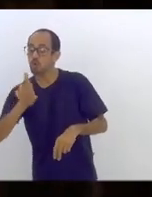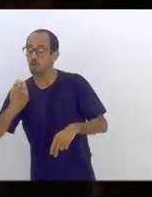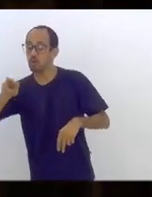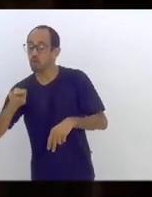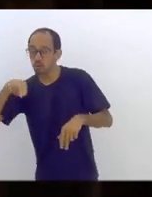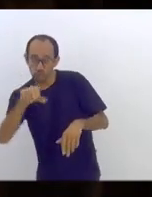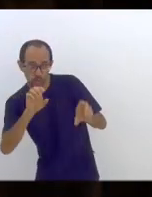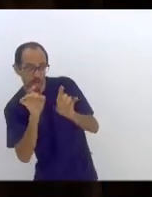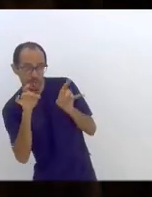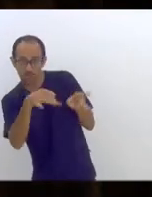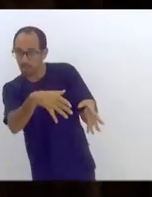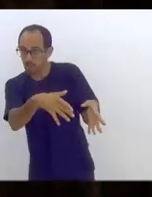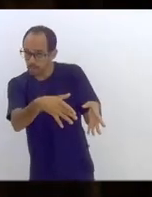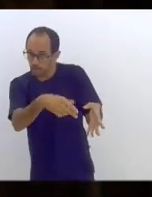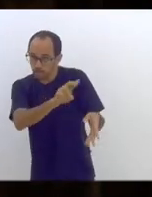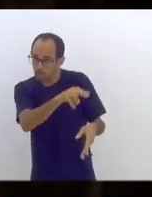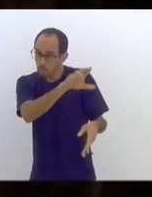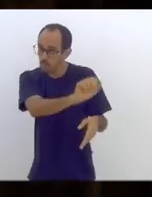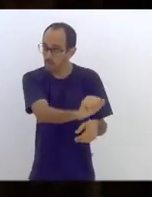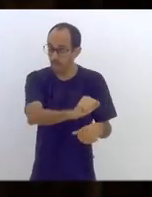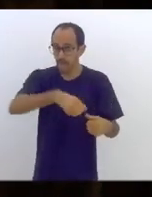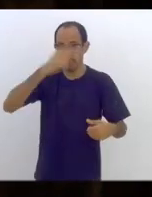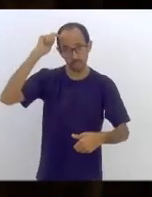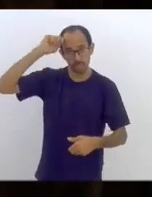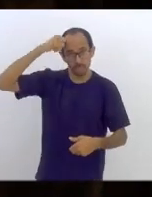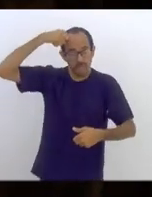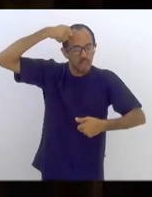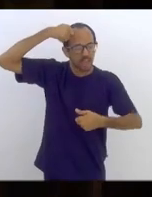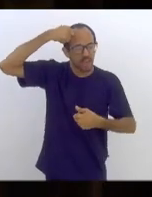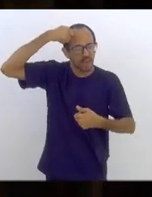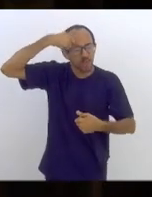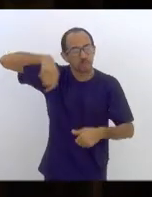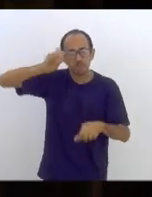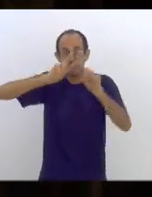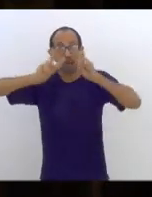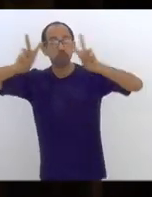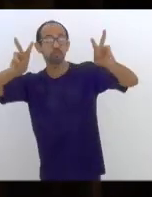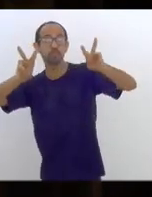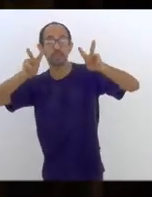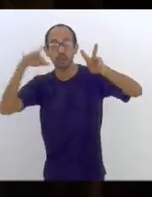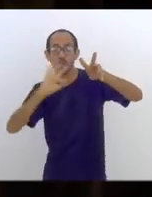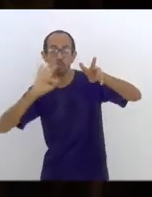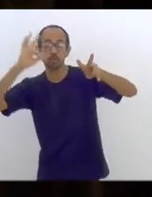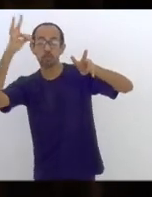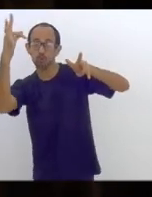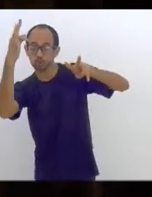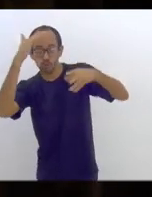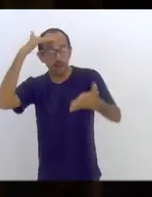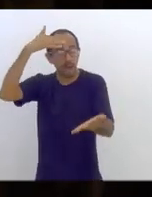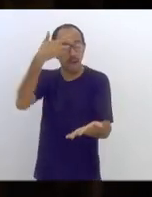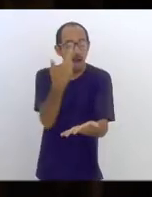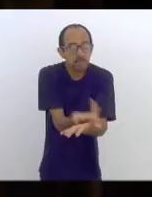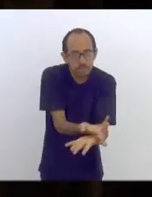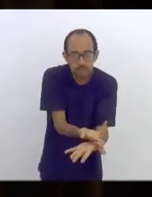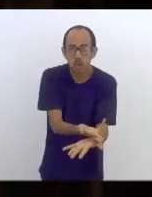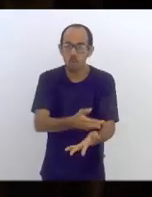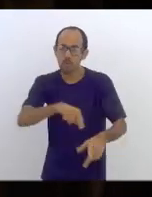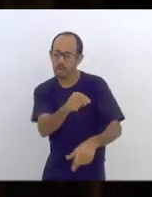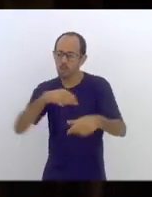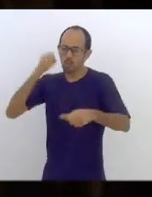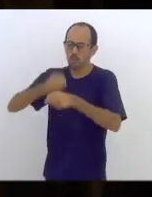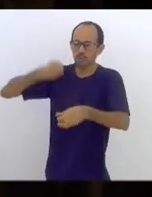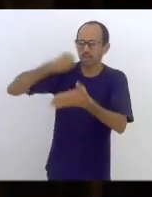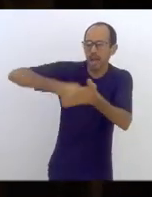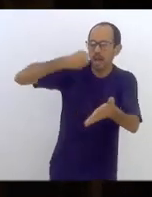momento. Negros que enxergaram a razão e lutaram pela liberdade.